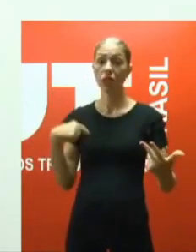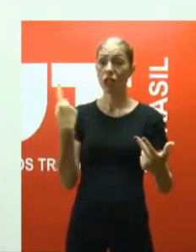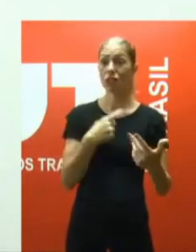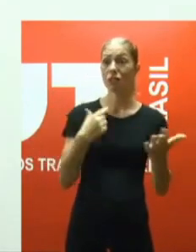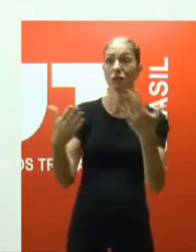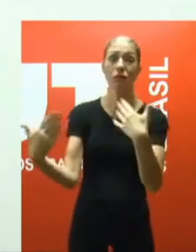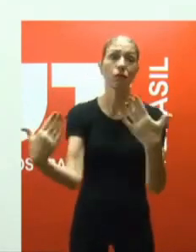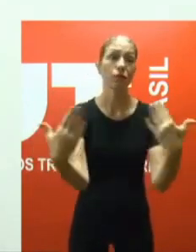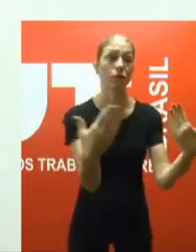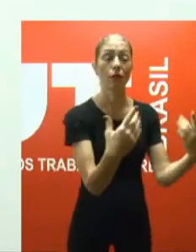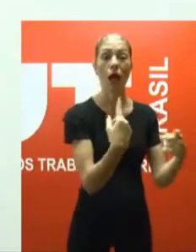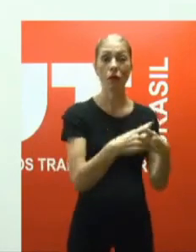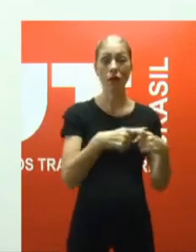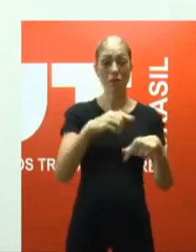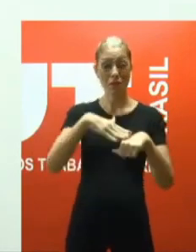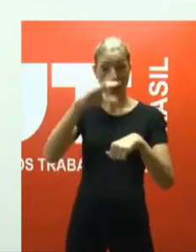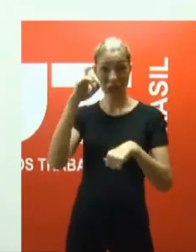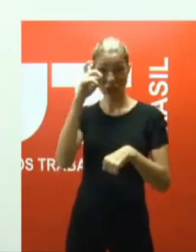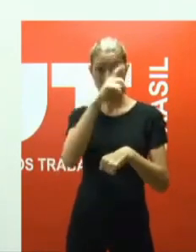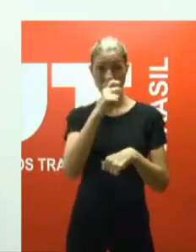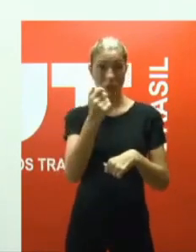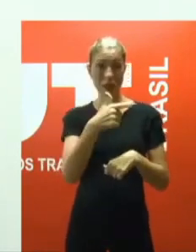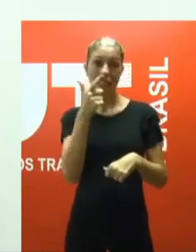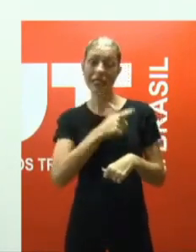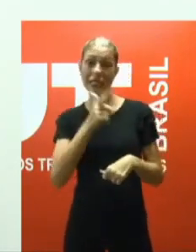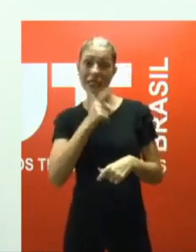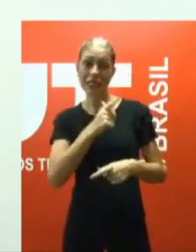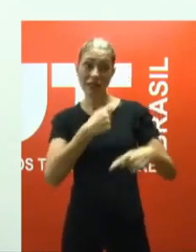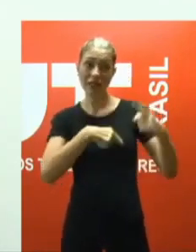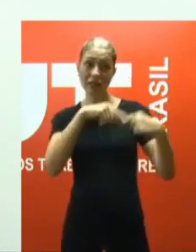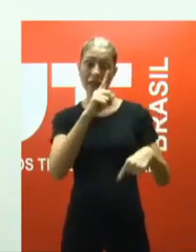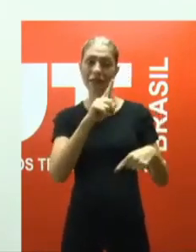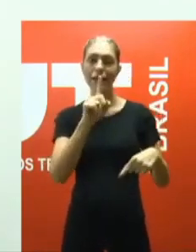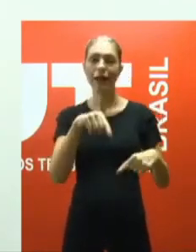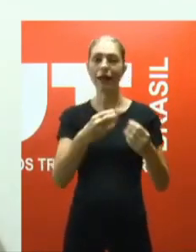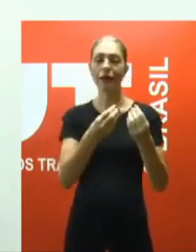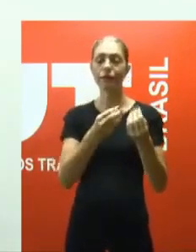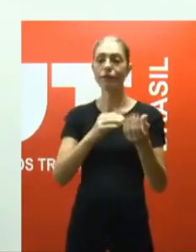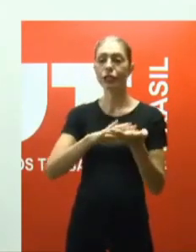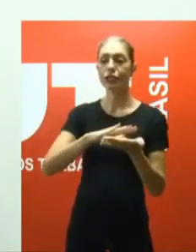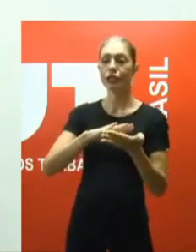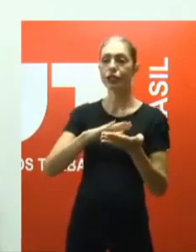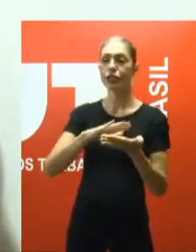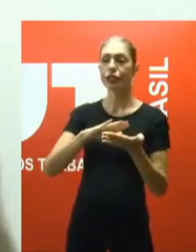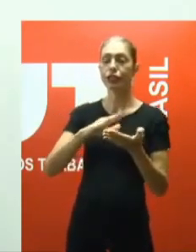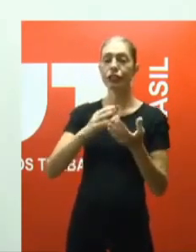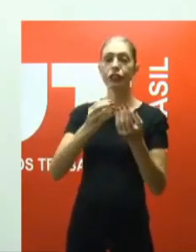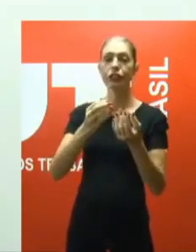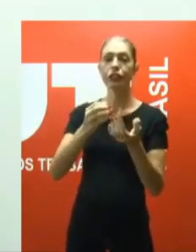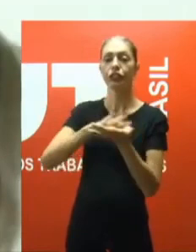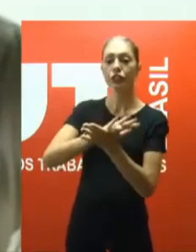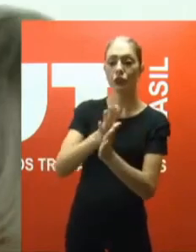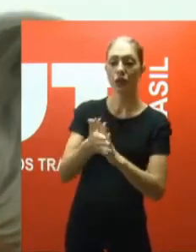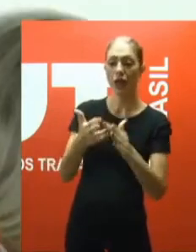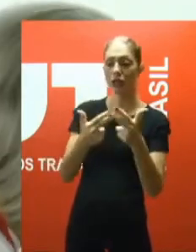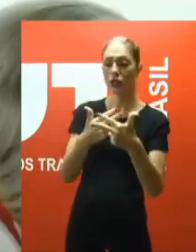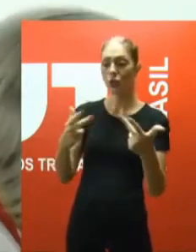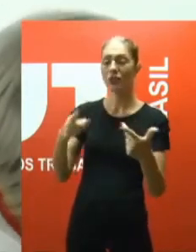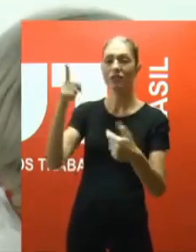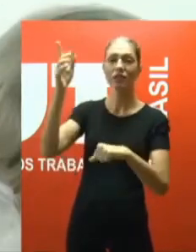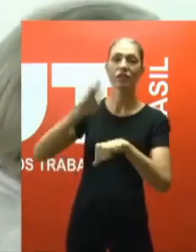mais difícil do que ganhar vai ser desfazer, sabe, o desmonte das instituições que eles